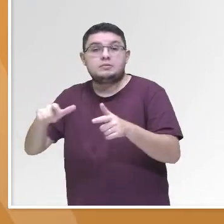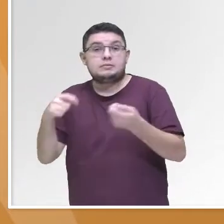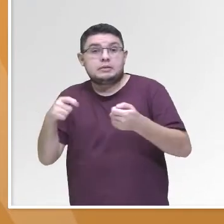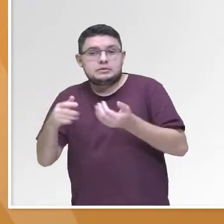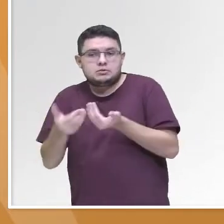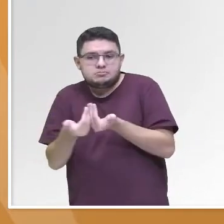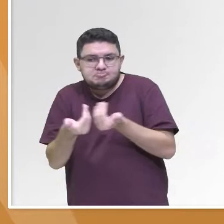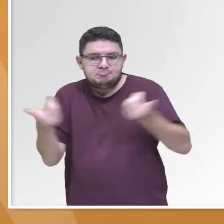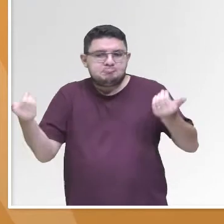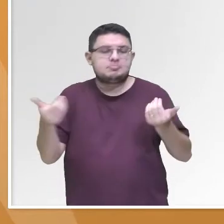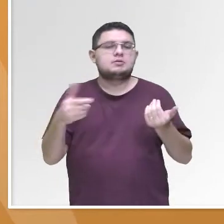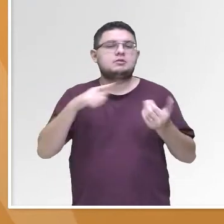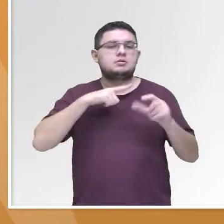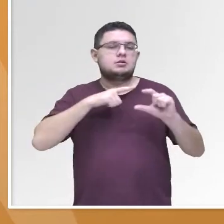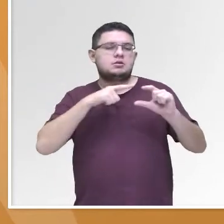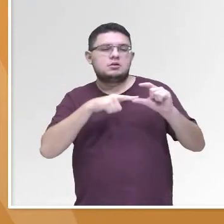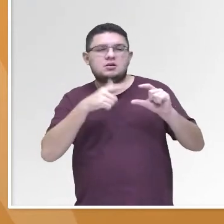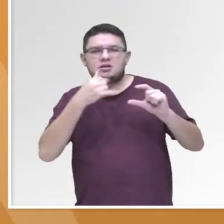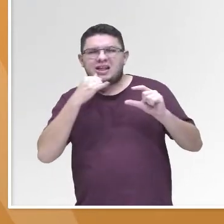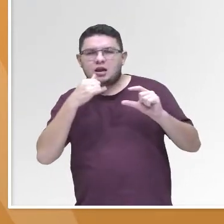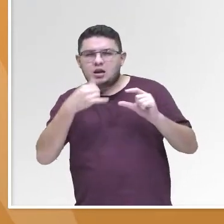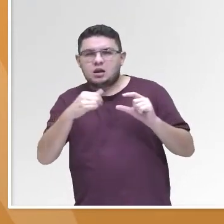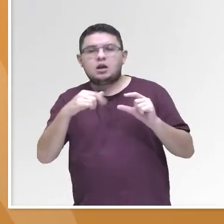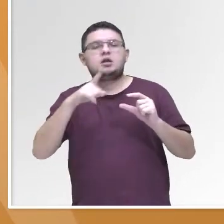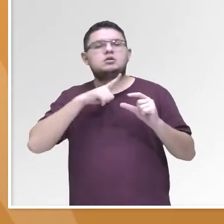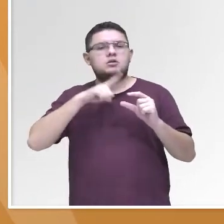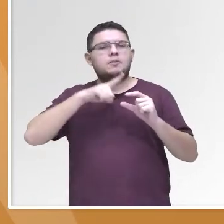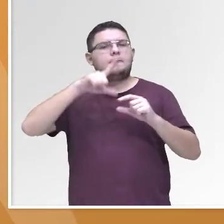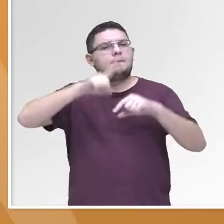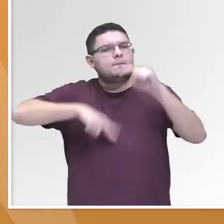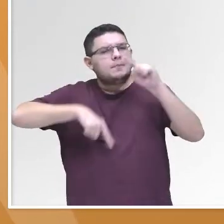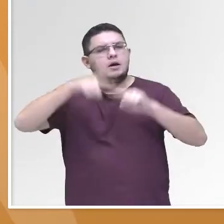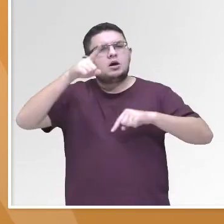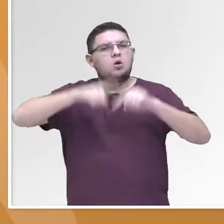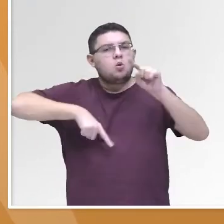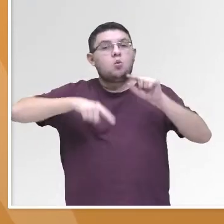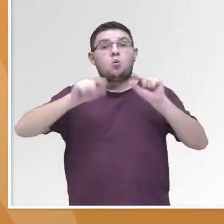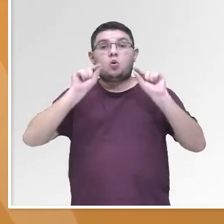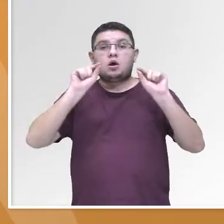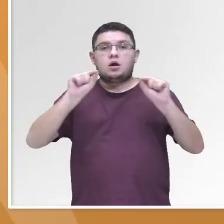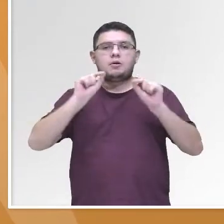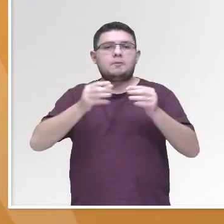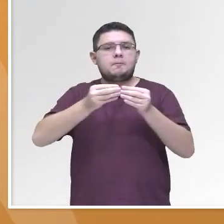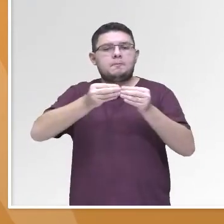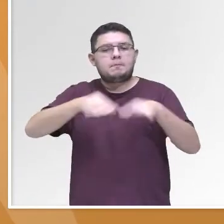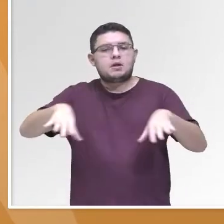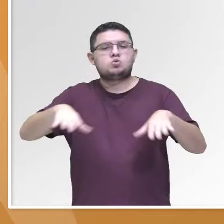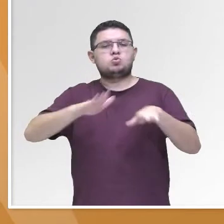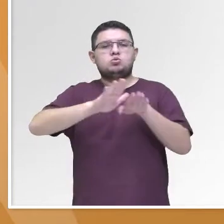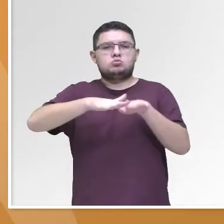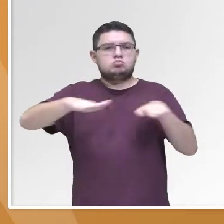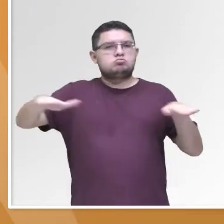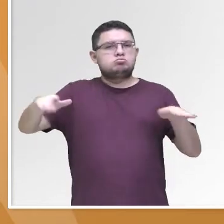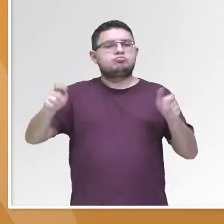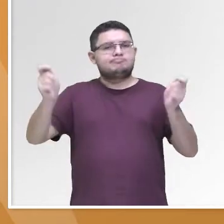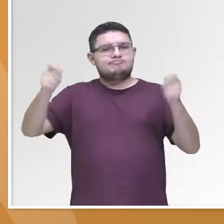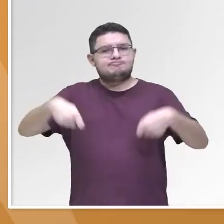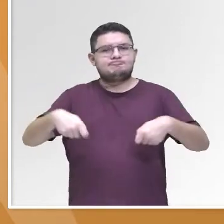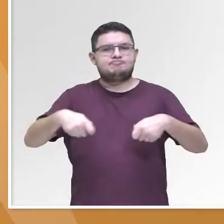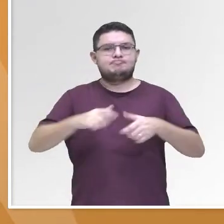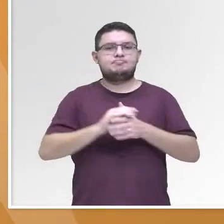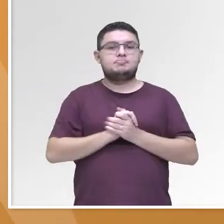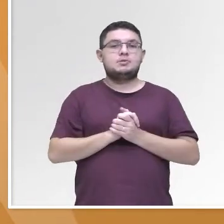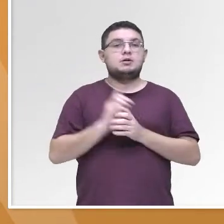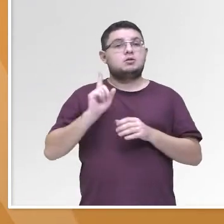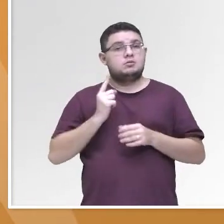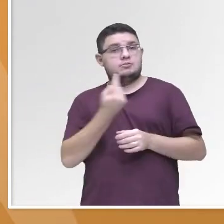material ali que compõe aquela pilha que vai prejudicar ali o solo. E a gente vai falar aí um pouquinho sobre isso ao